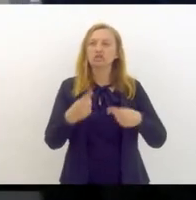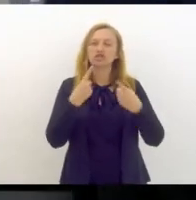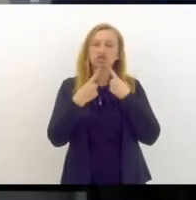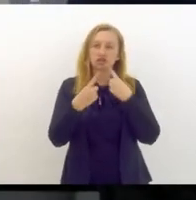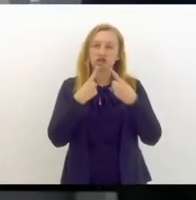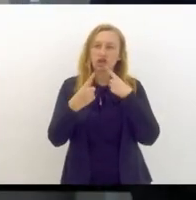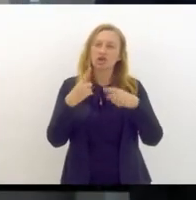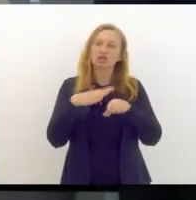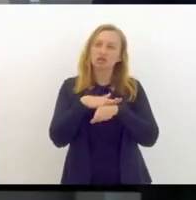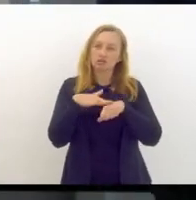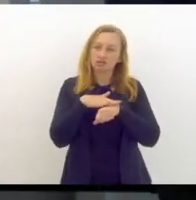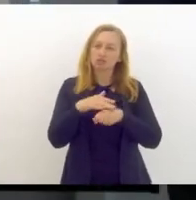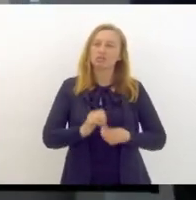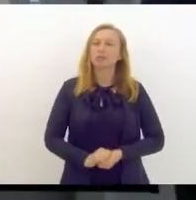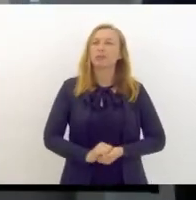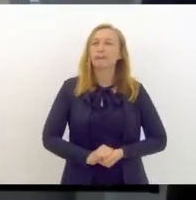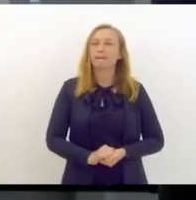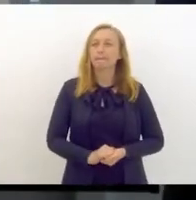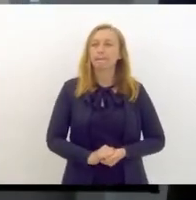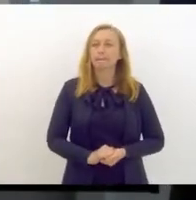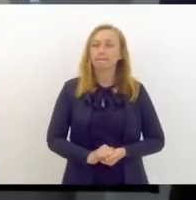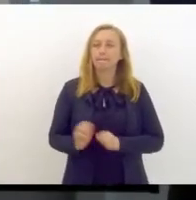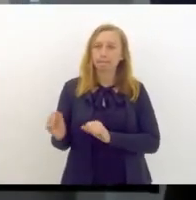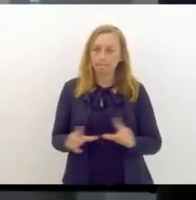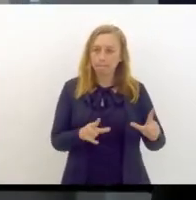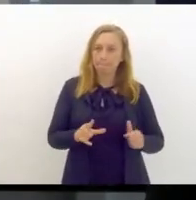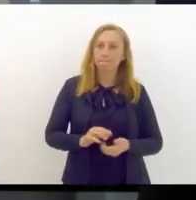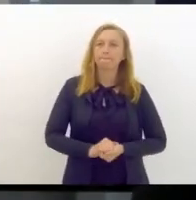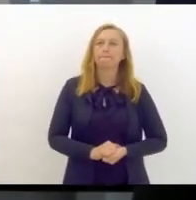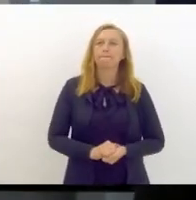diálogo e conversa. Pode passar.